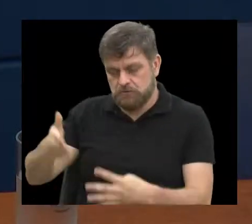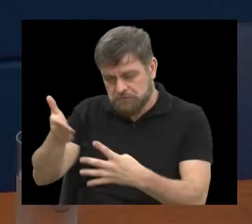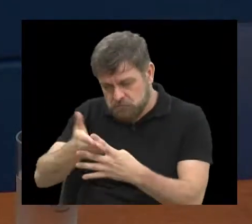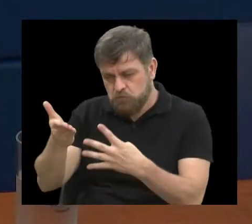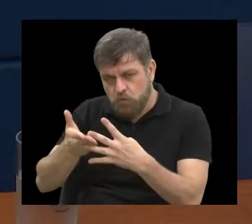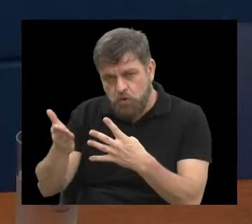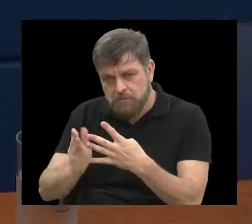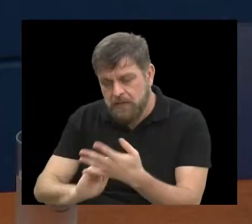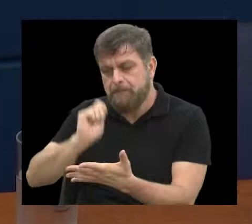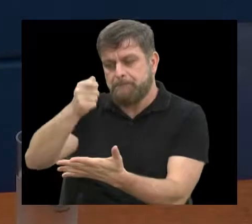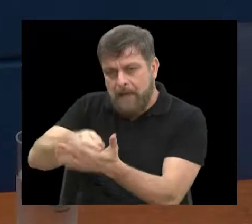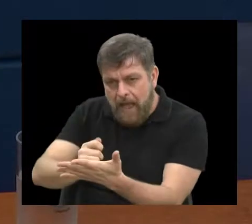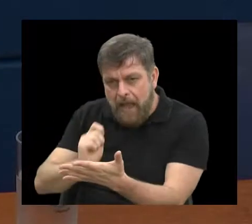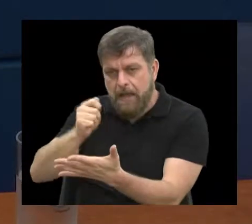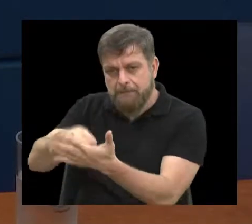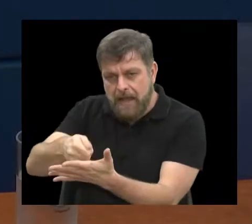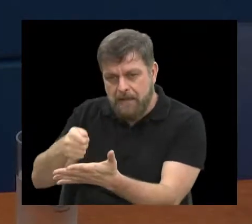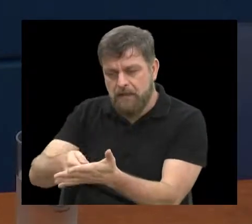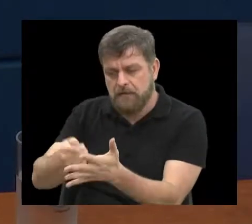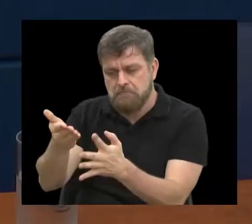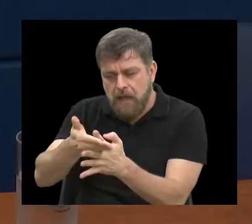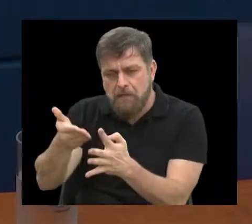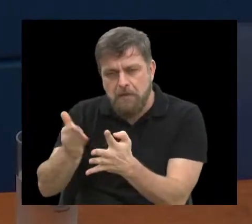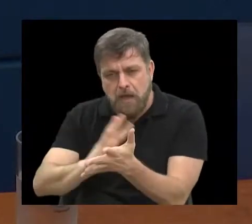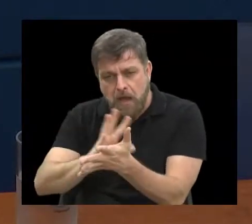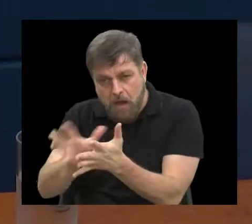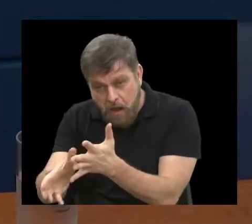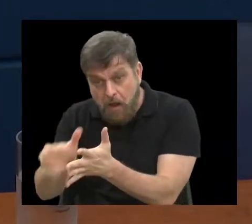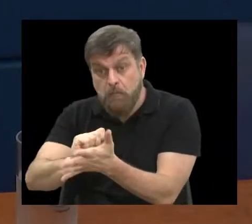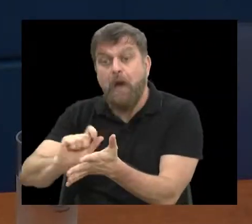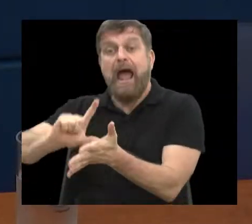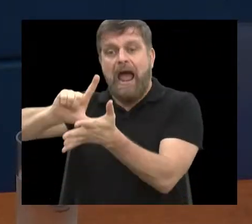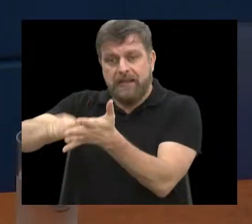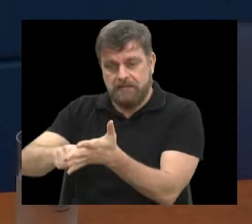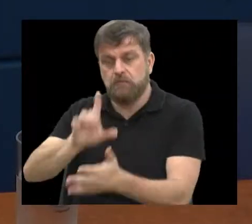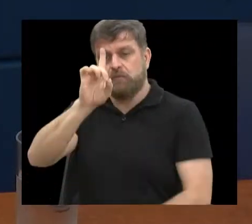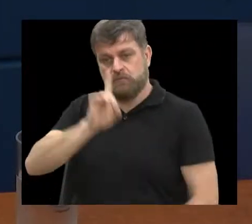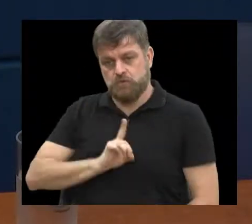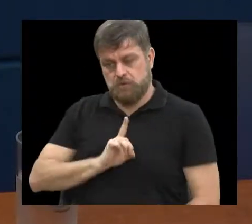uma contribuição para se ter o direito, ok?